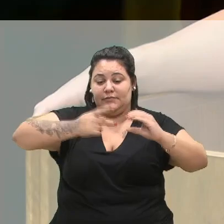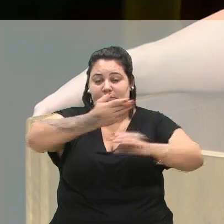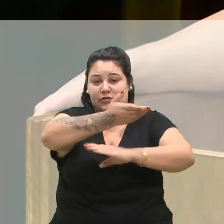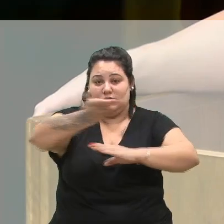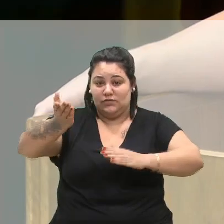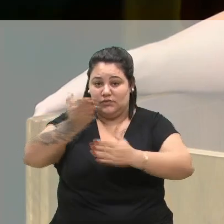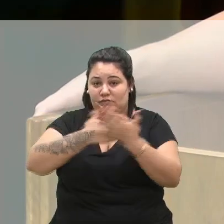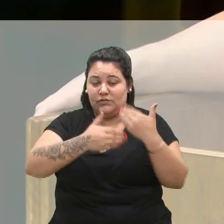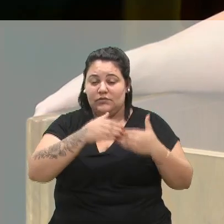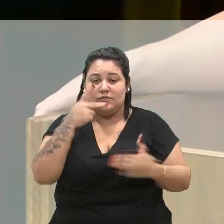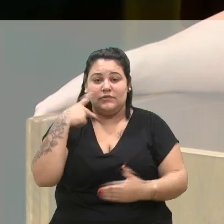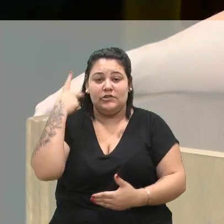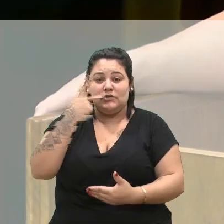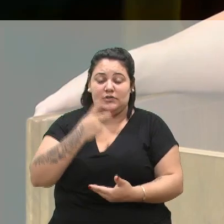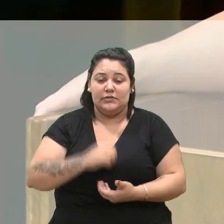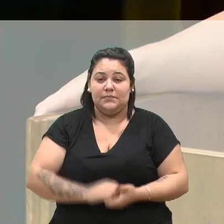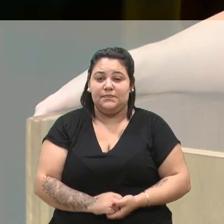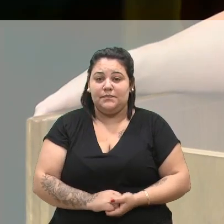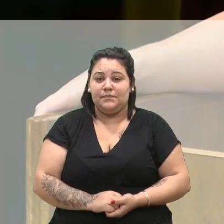pares,